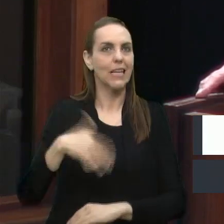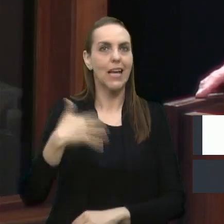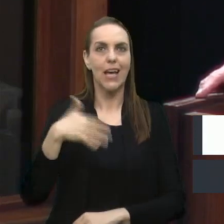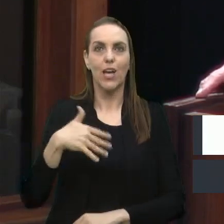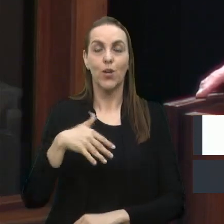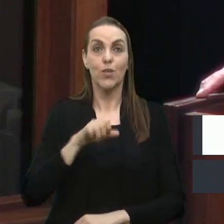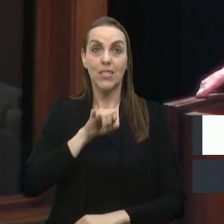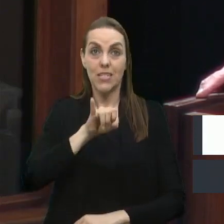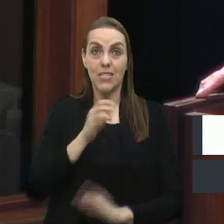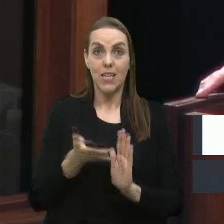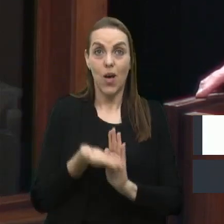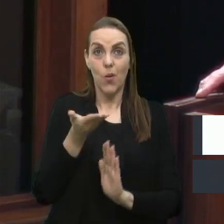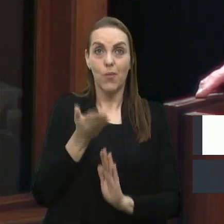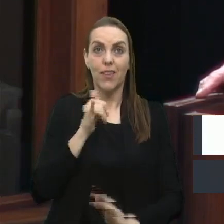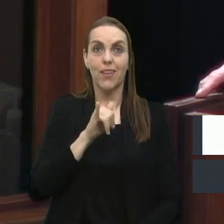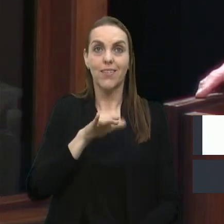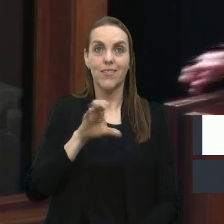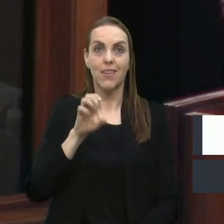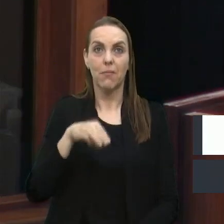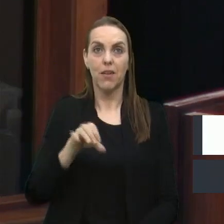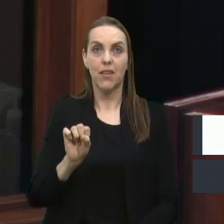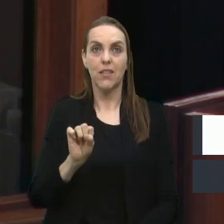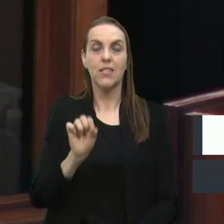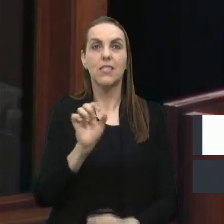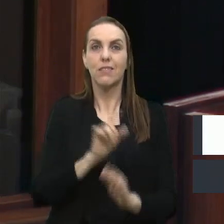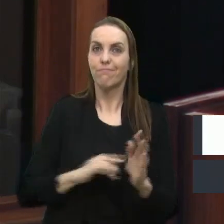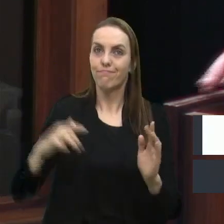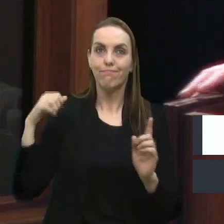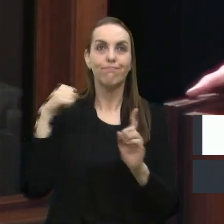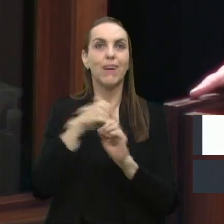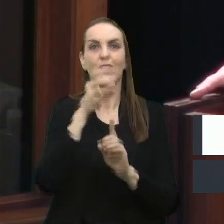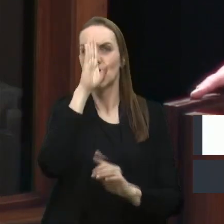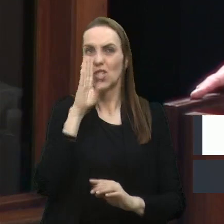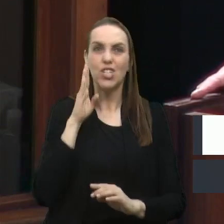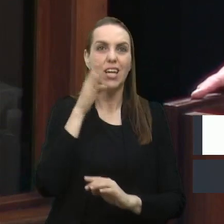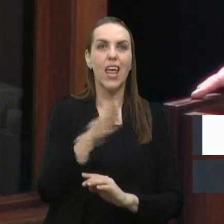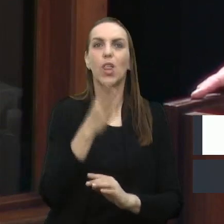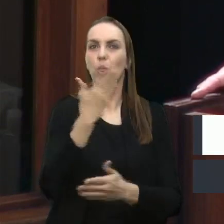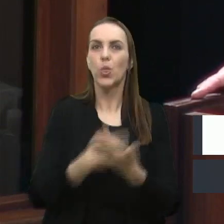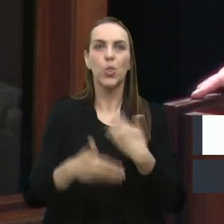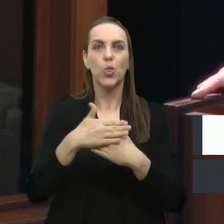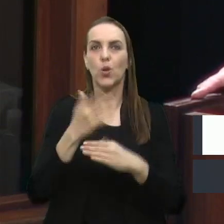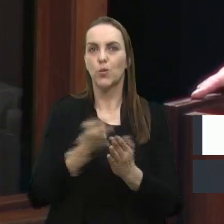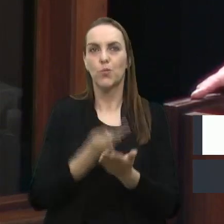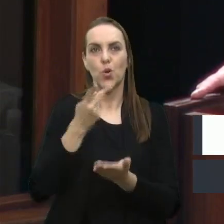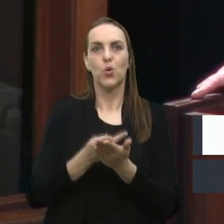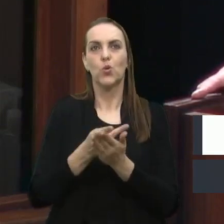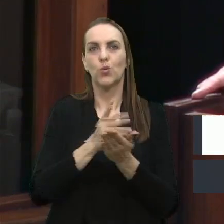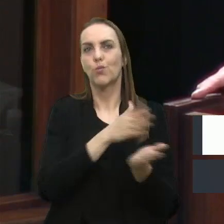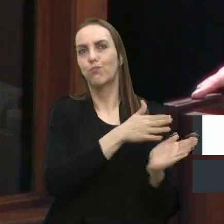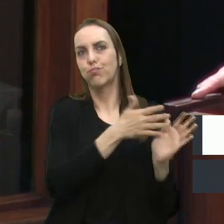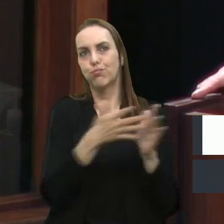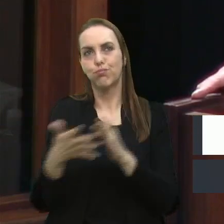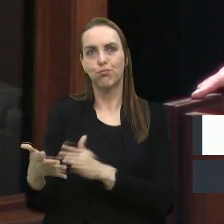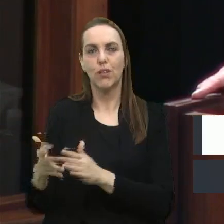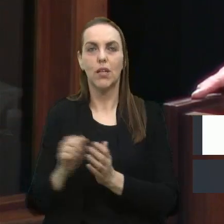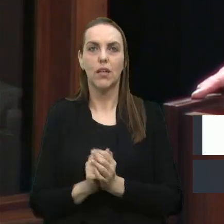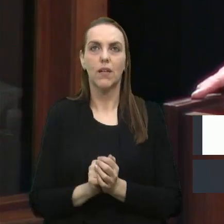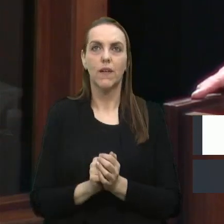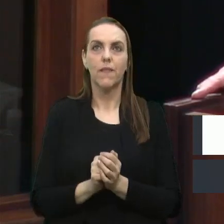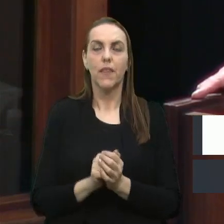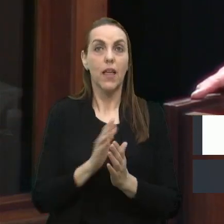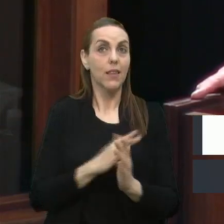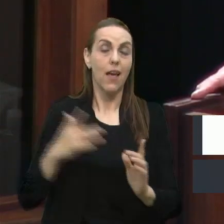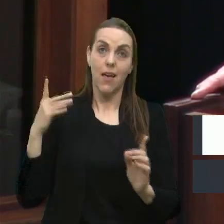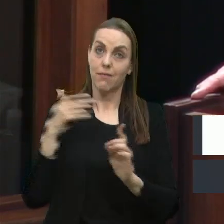aumenta o ICM, ele impacta diretamente em todos os produtos, em toda a cadeia. E isso atinge